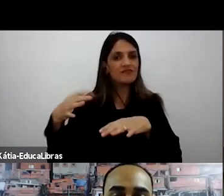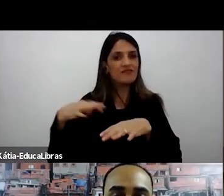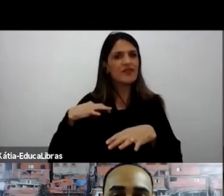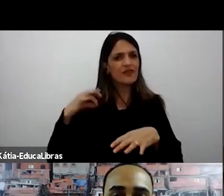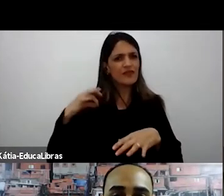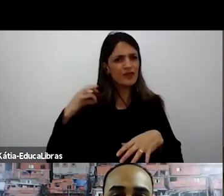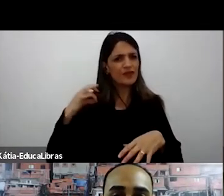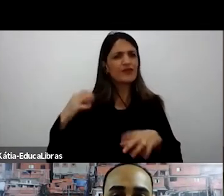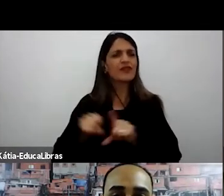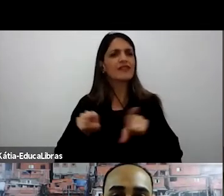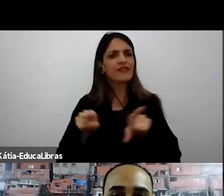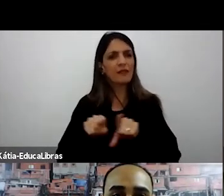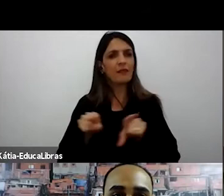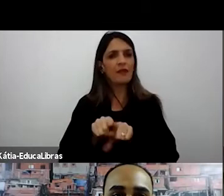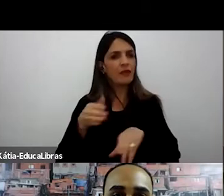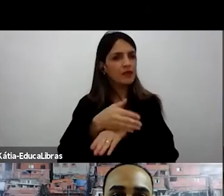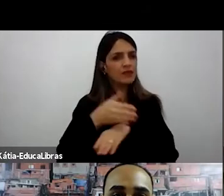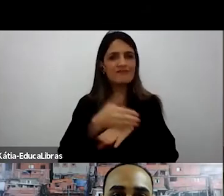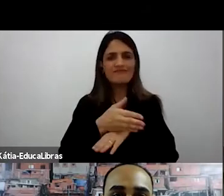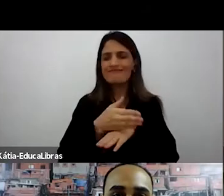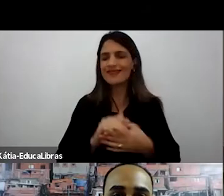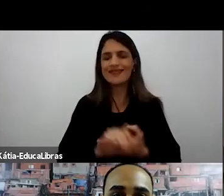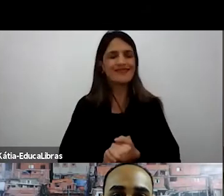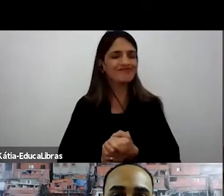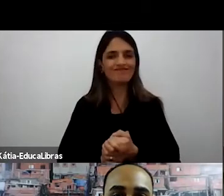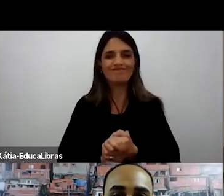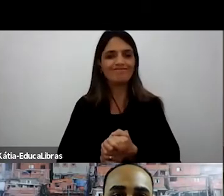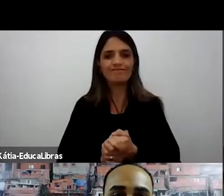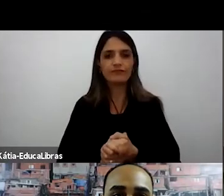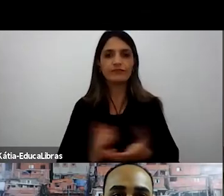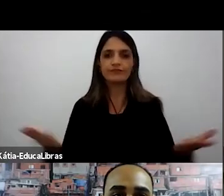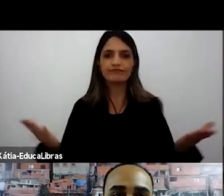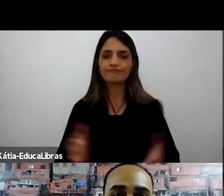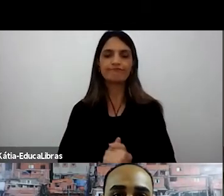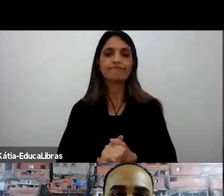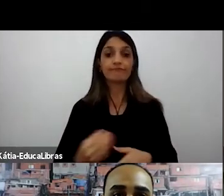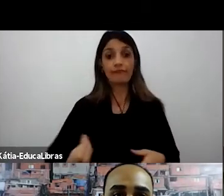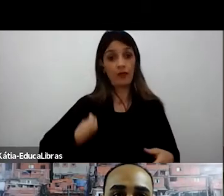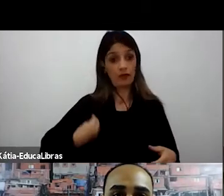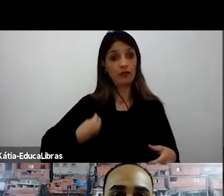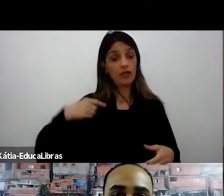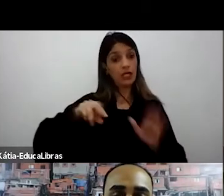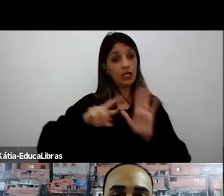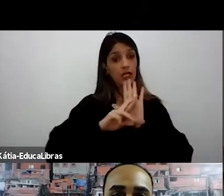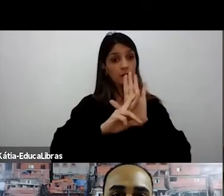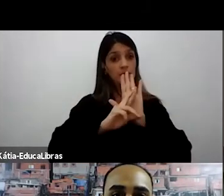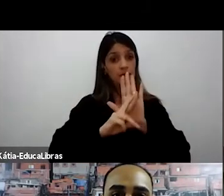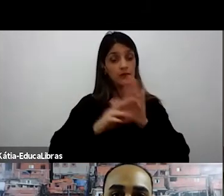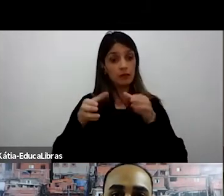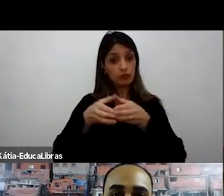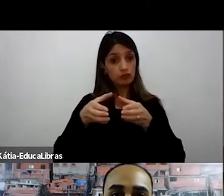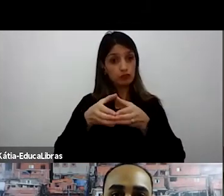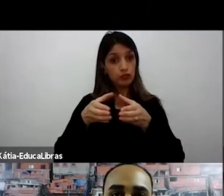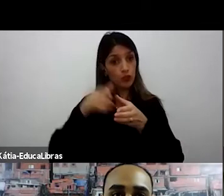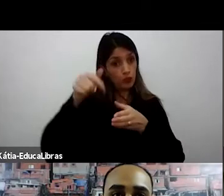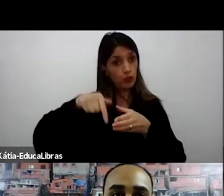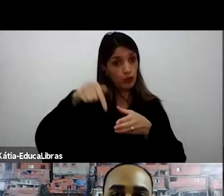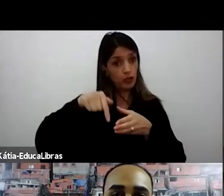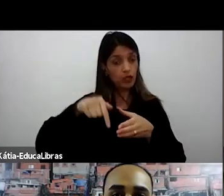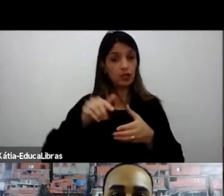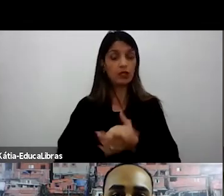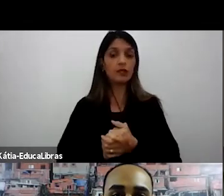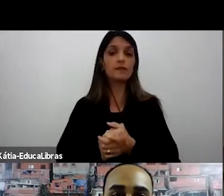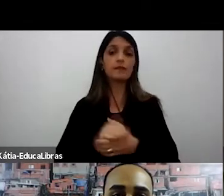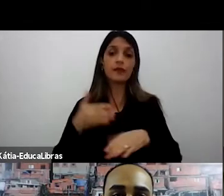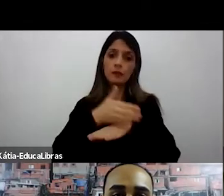tanto sentido. Eu estou aqui, na verdade, representando esse comitê, que também tem a participação